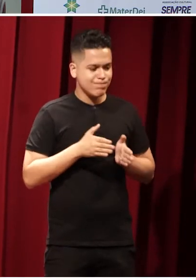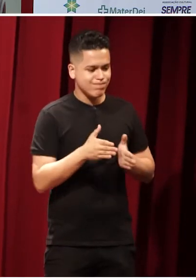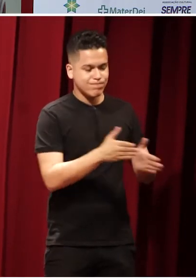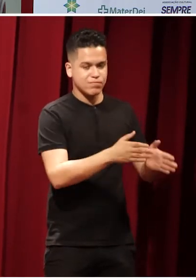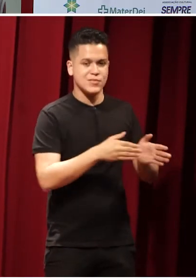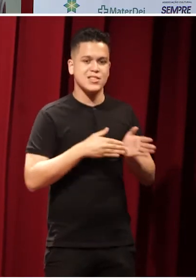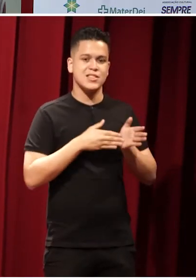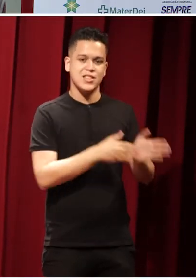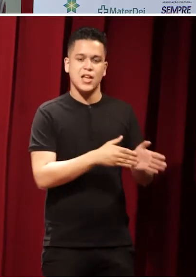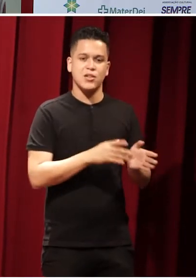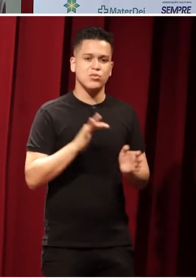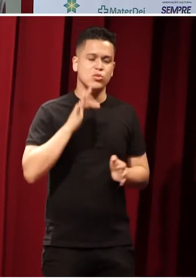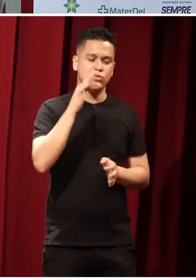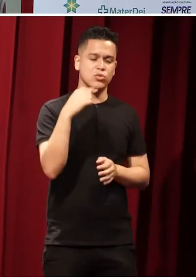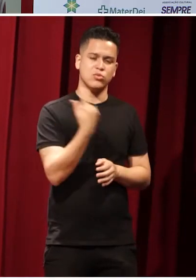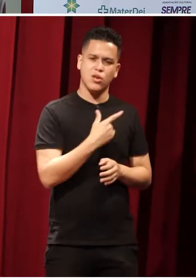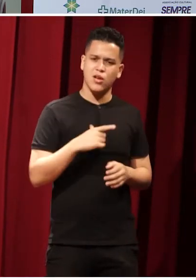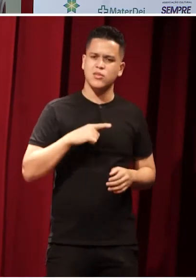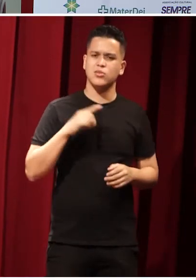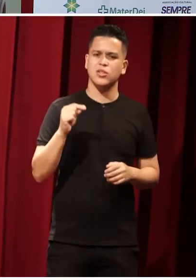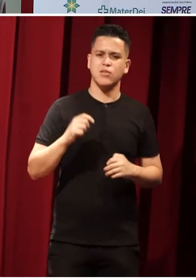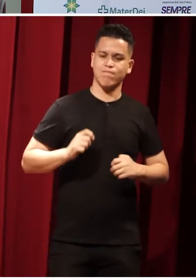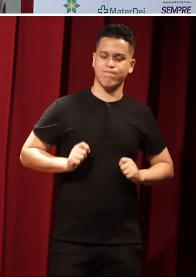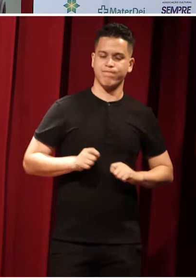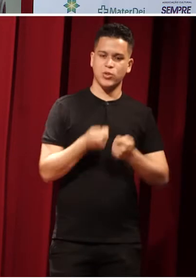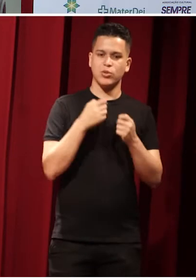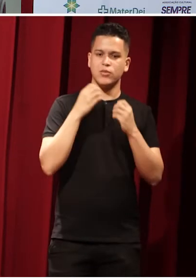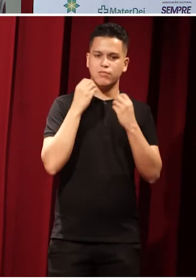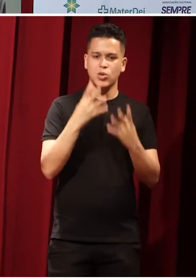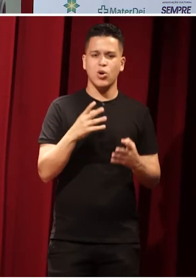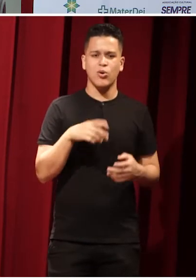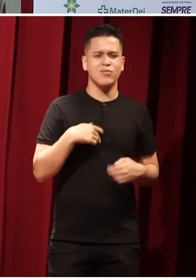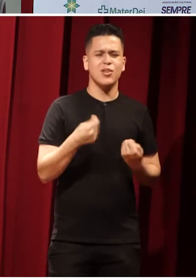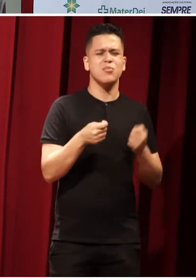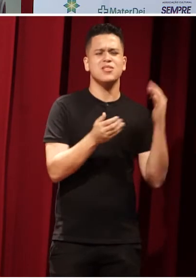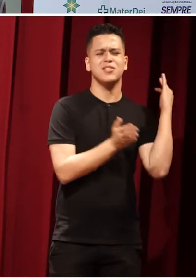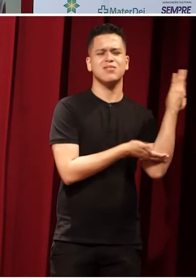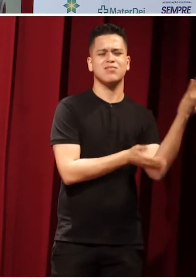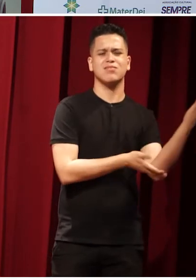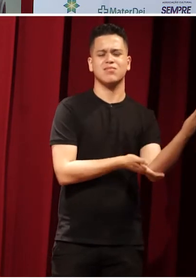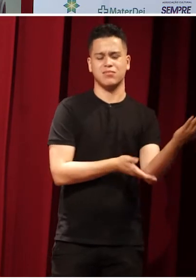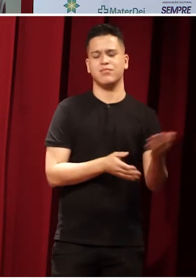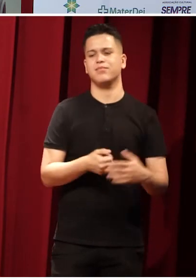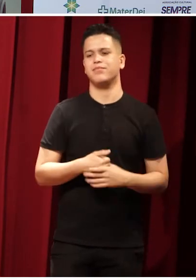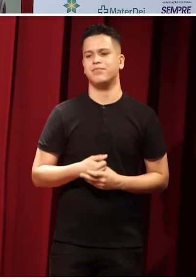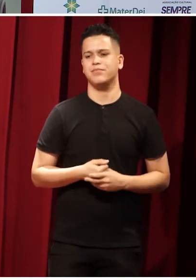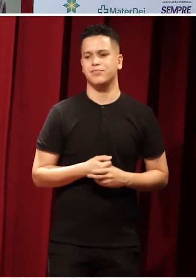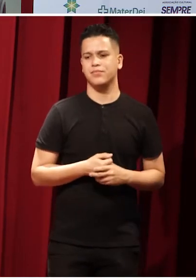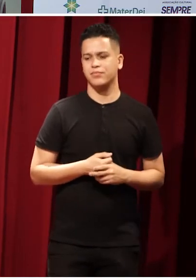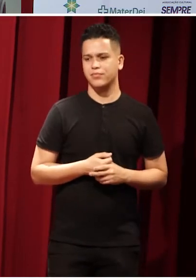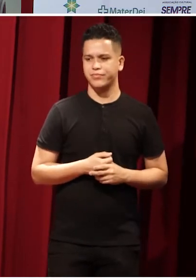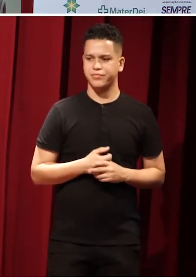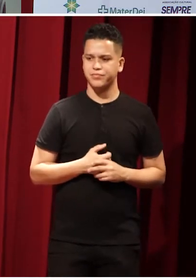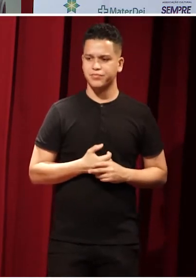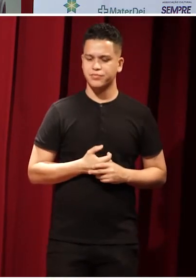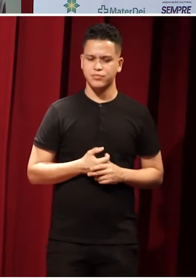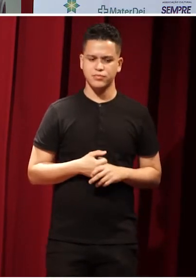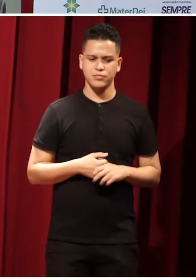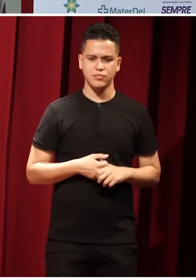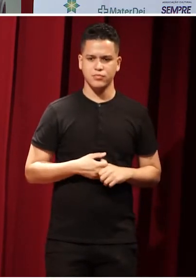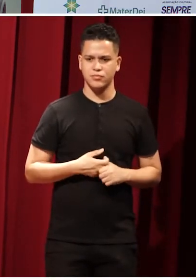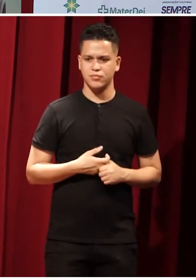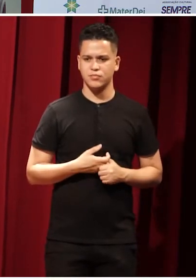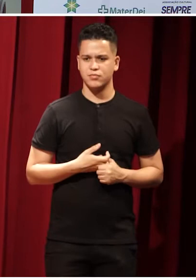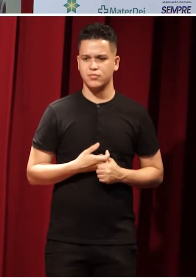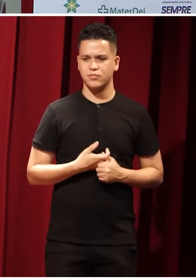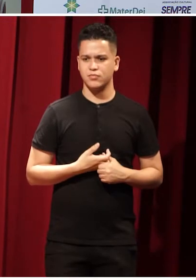uma economia sustentável, a economia da floresta em pé, a economia da biodiversidade, a bioeconomia. Ali, de amarelo.